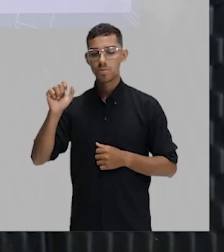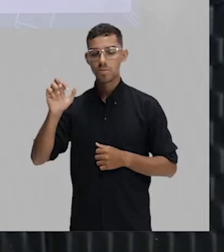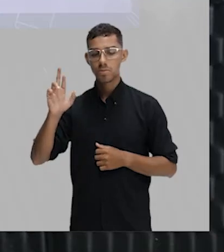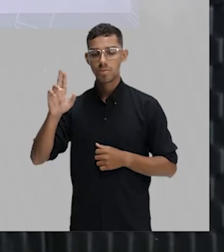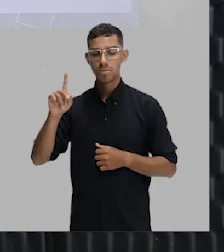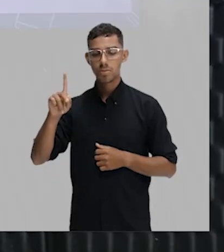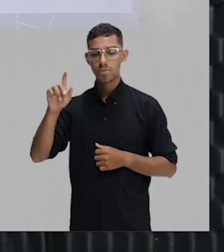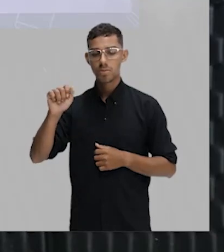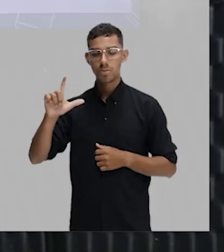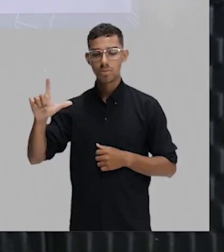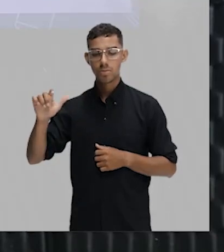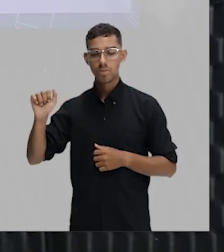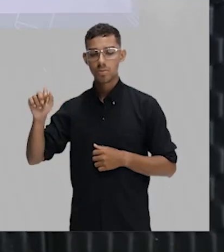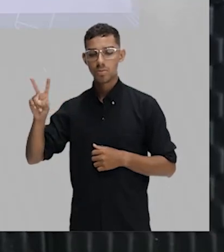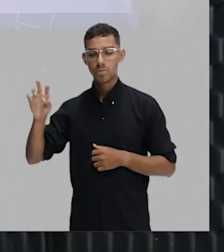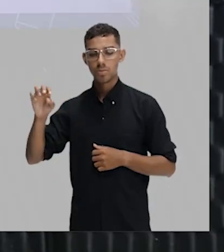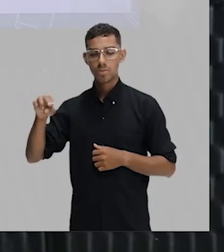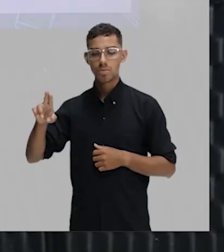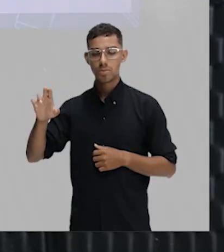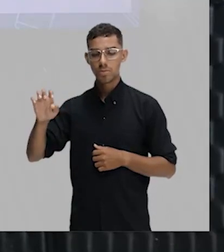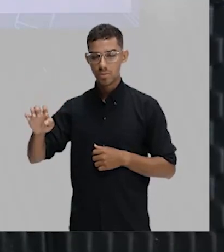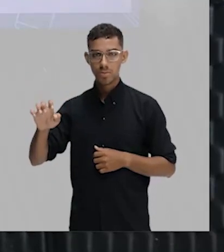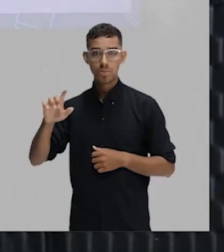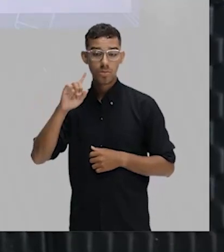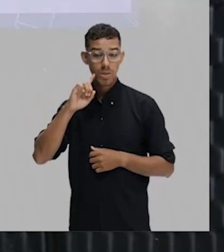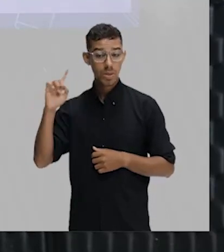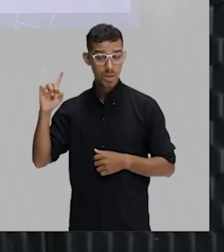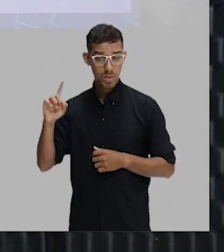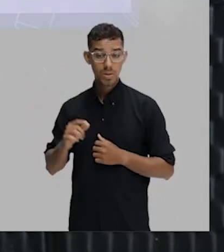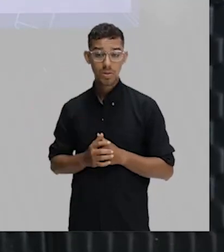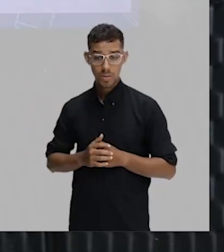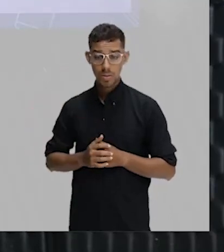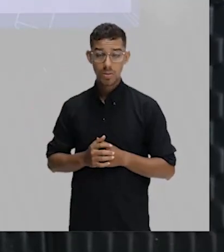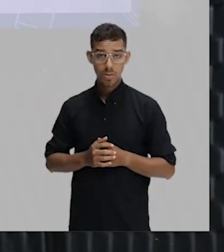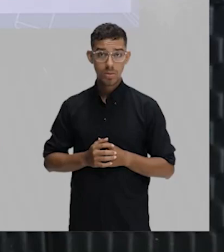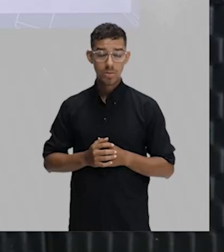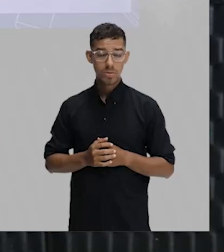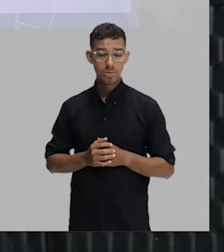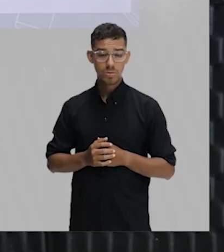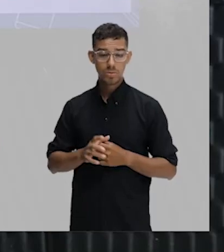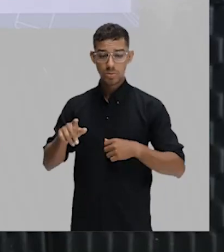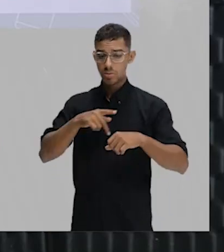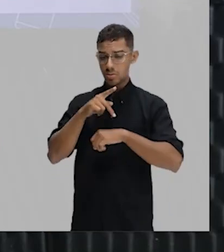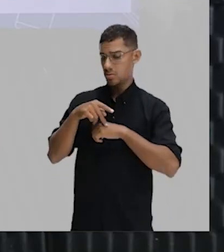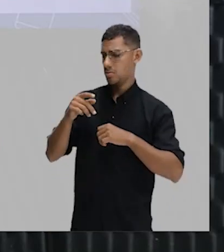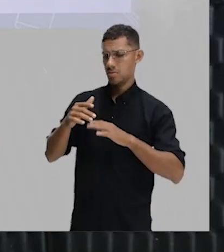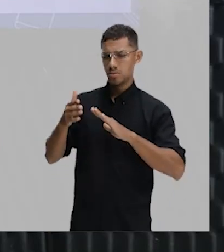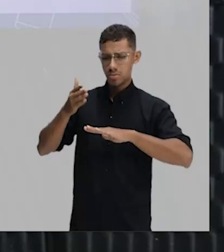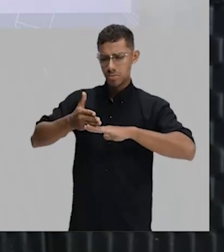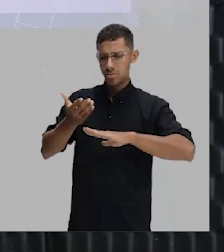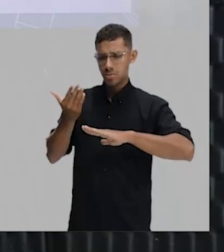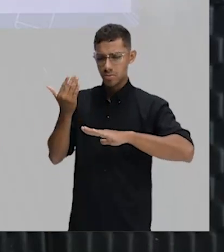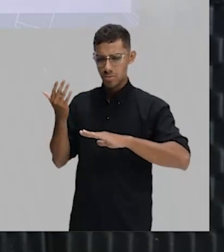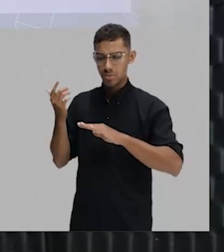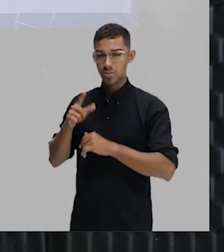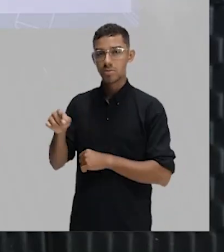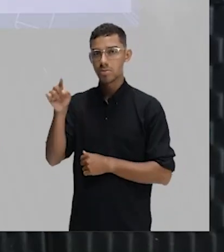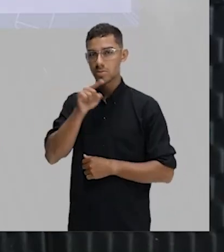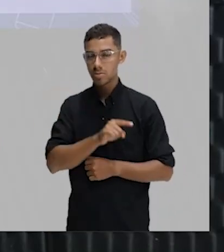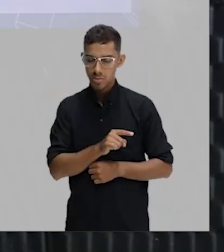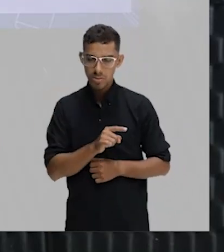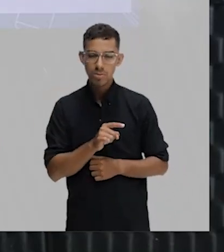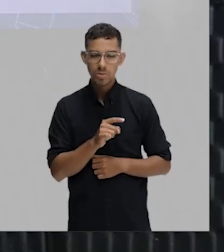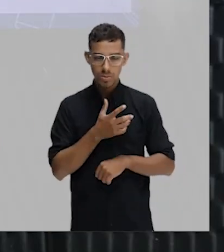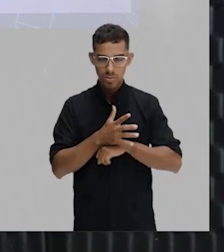isso é complicado de falar, no Emirados Árabes. Eu coloquei os mais atípicos, os mais contemporâneos, para atiçar a curiosidade de